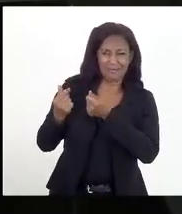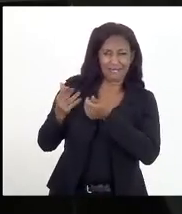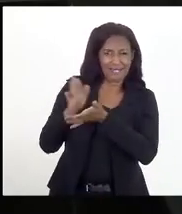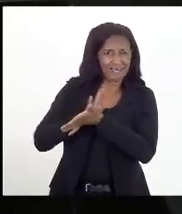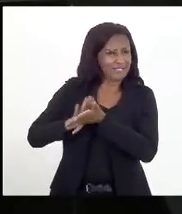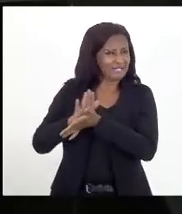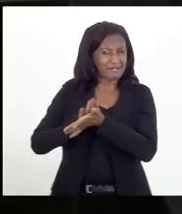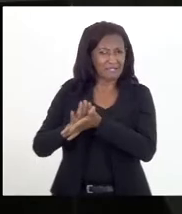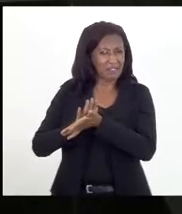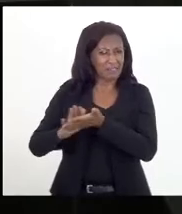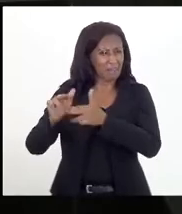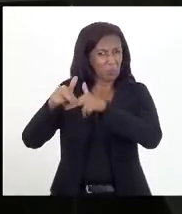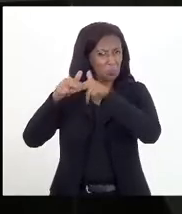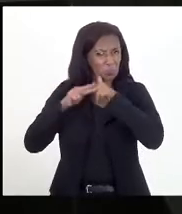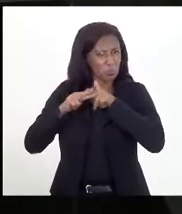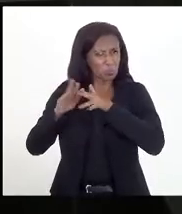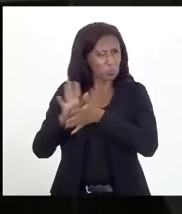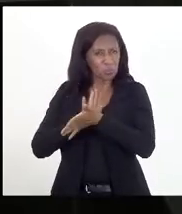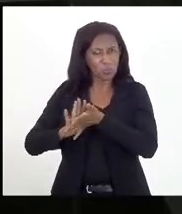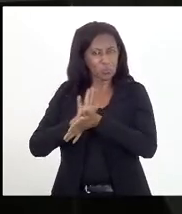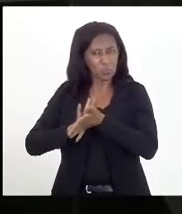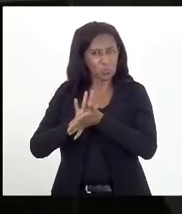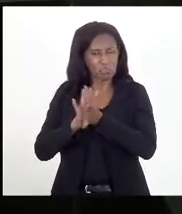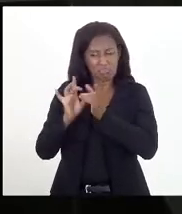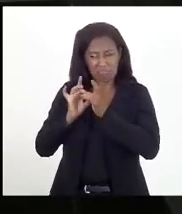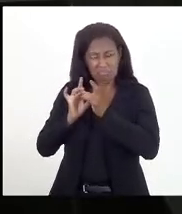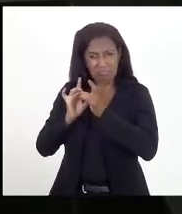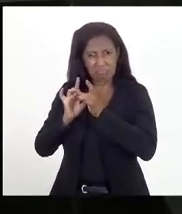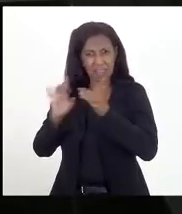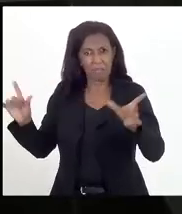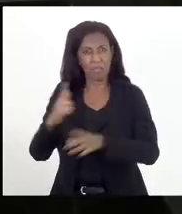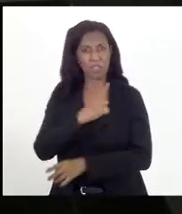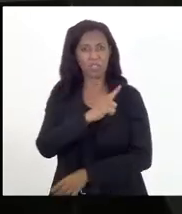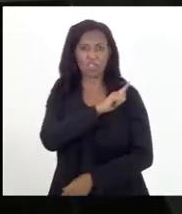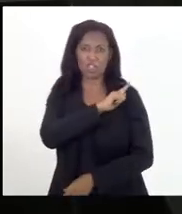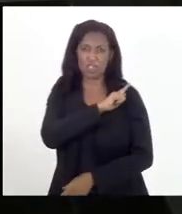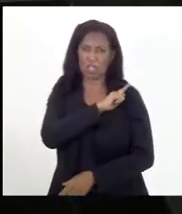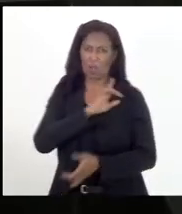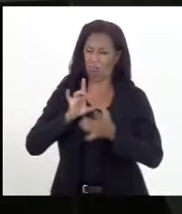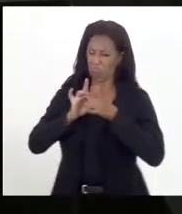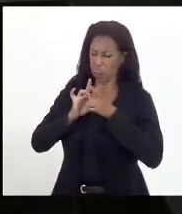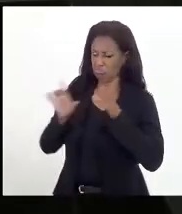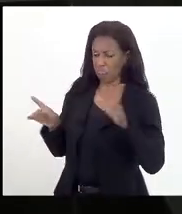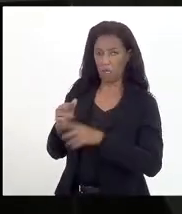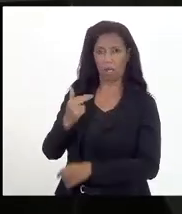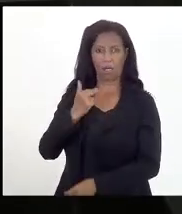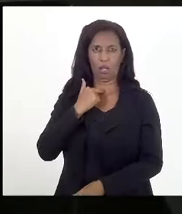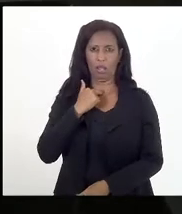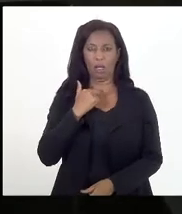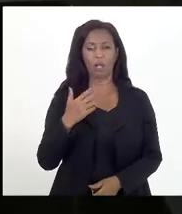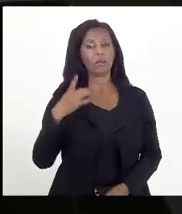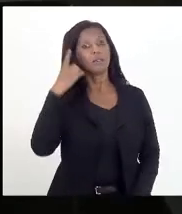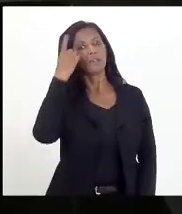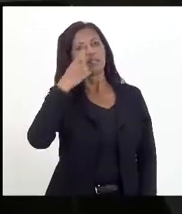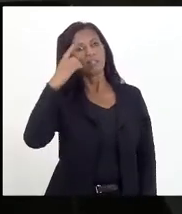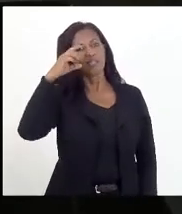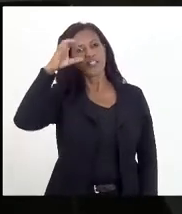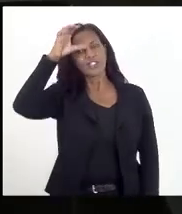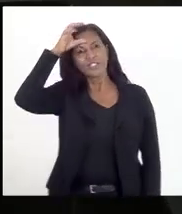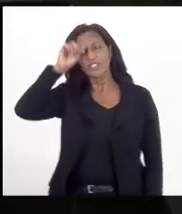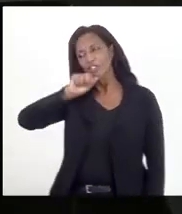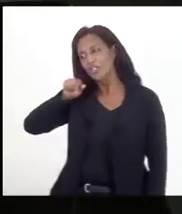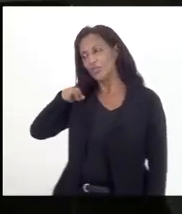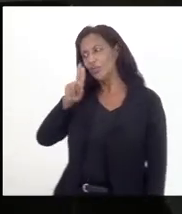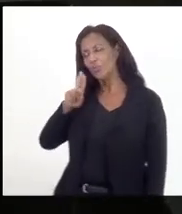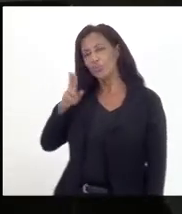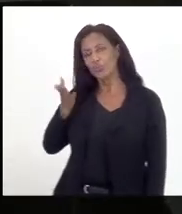alguma abrir mão da gestão do mesmo o deputado a tia Ju Ju